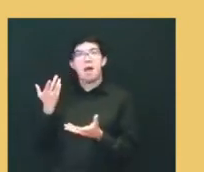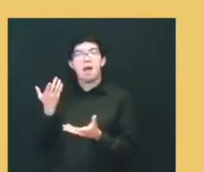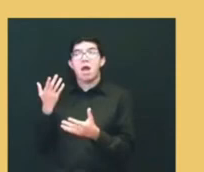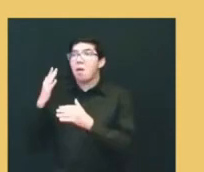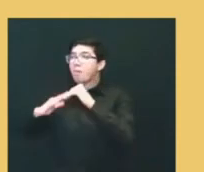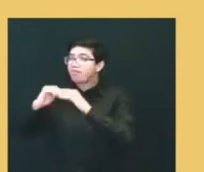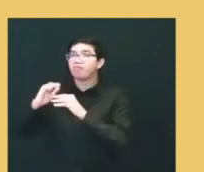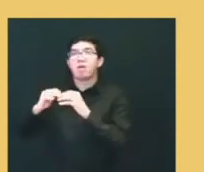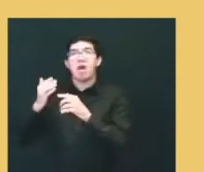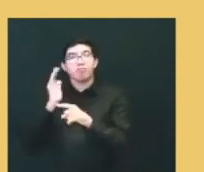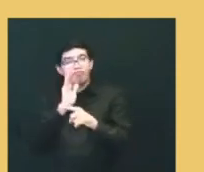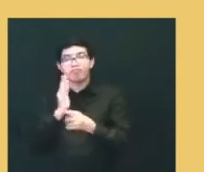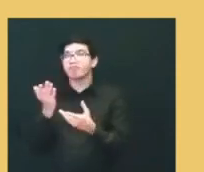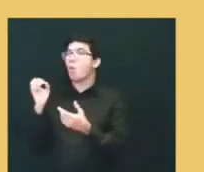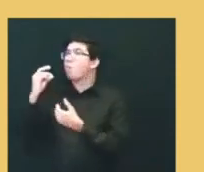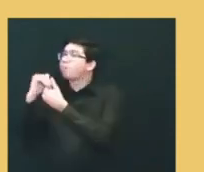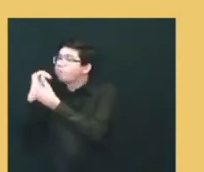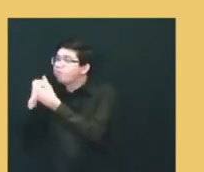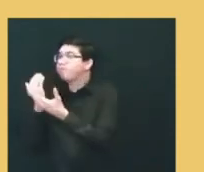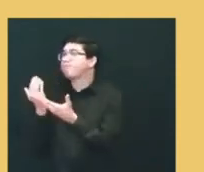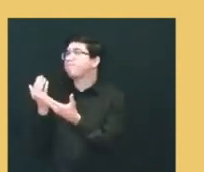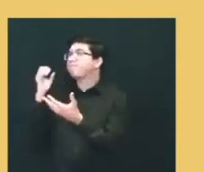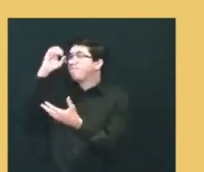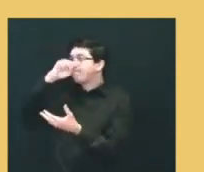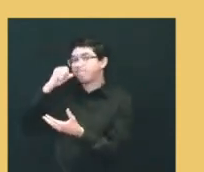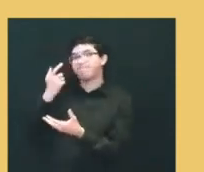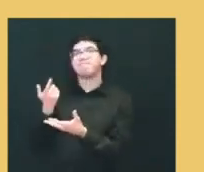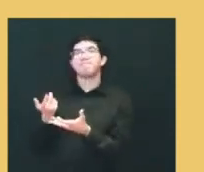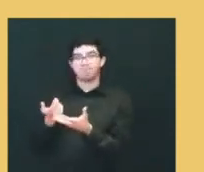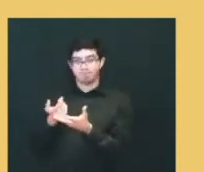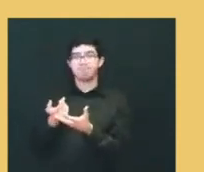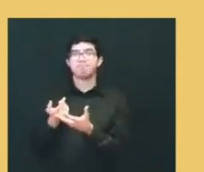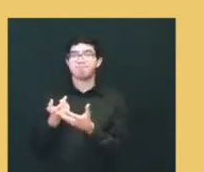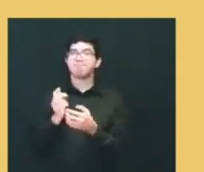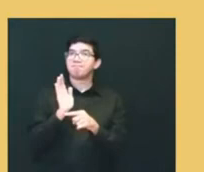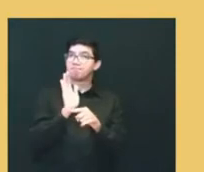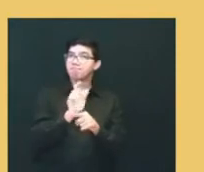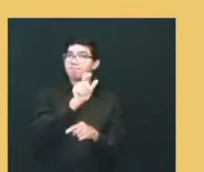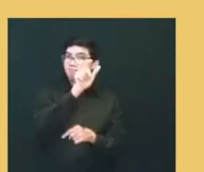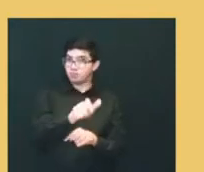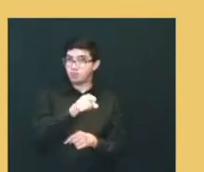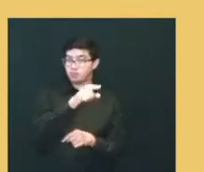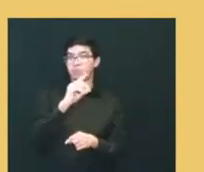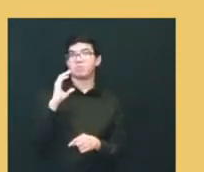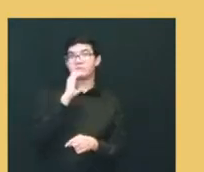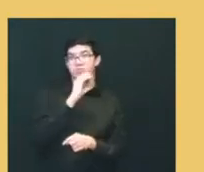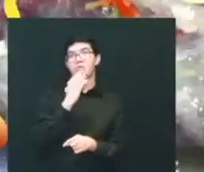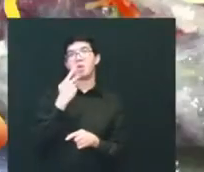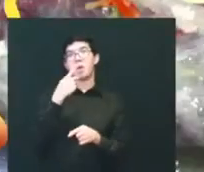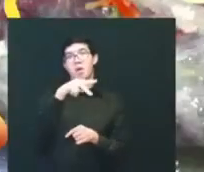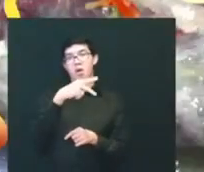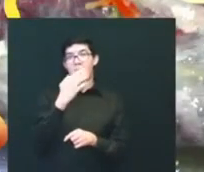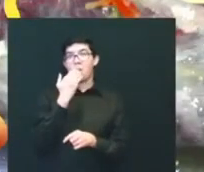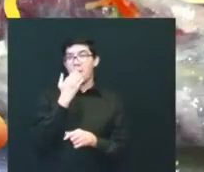te orientar, às vezes é só um detalhe que precisa fazer a diferença na alimentação desse